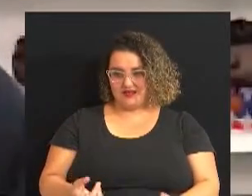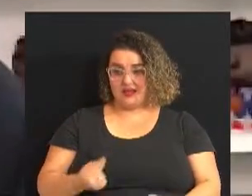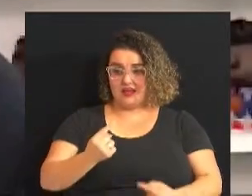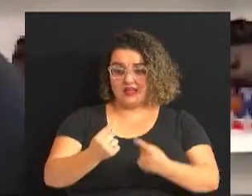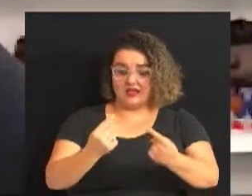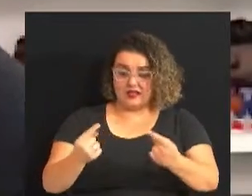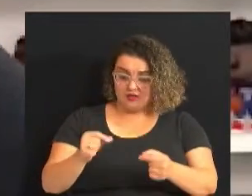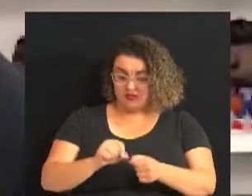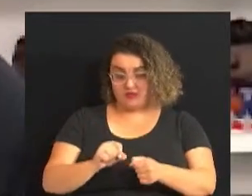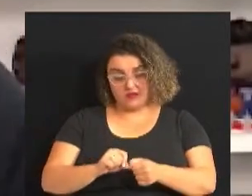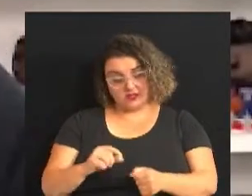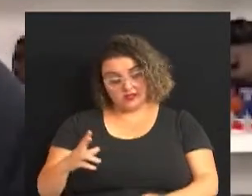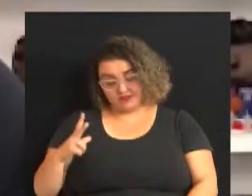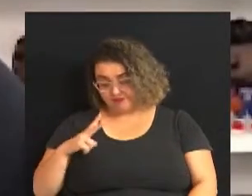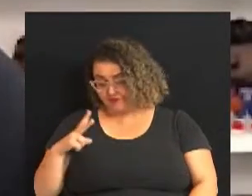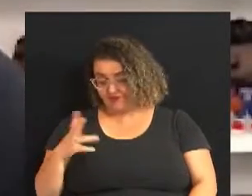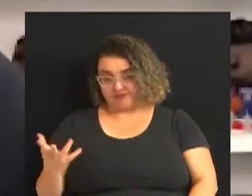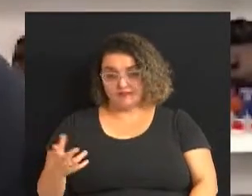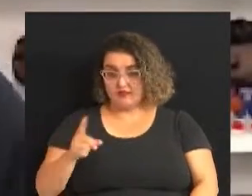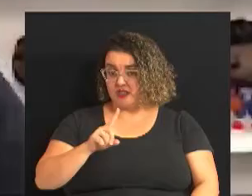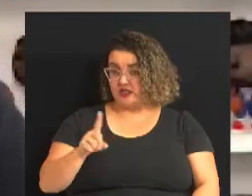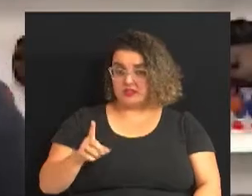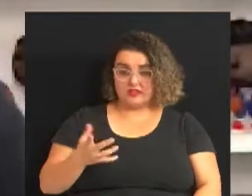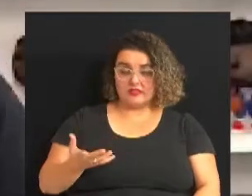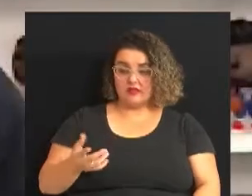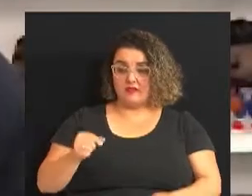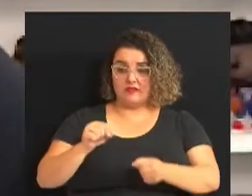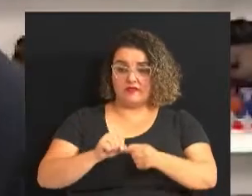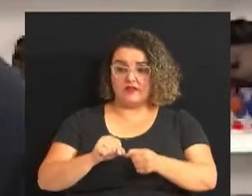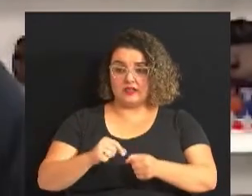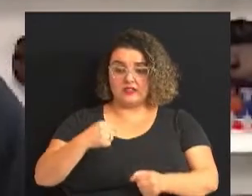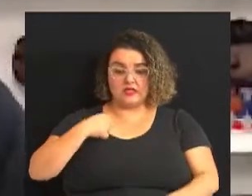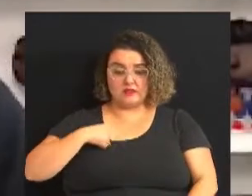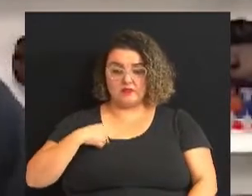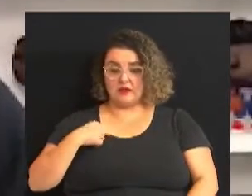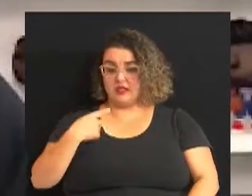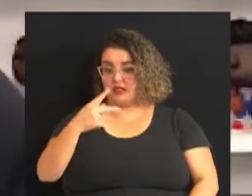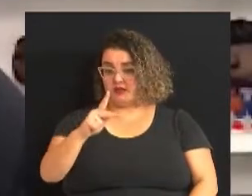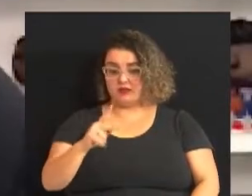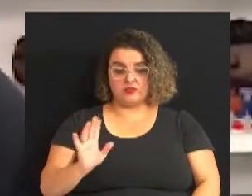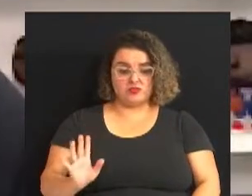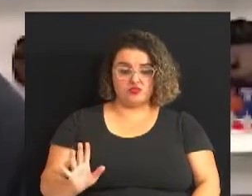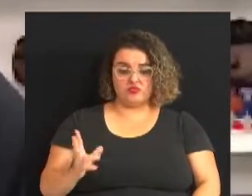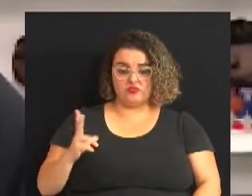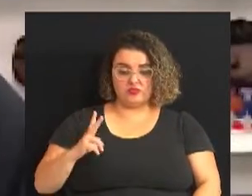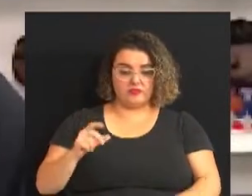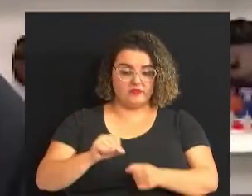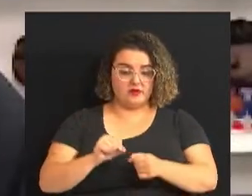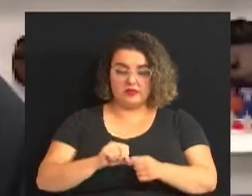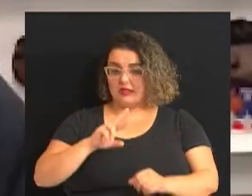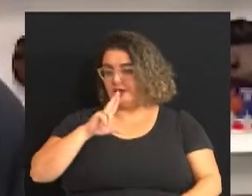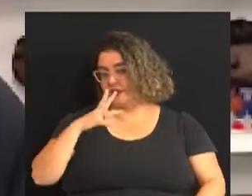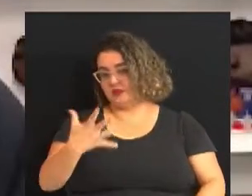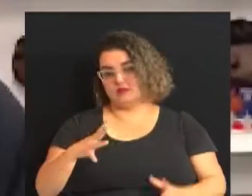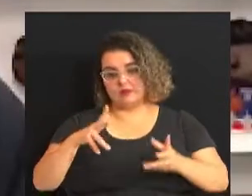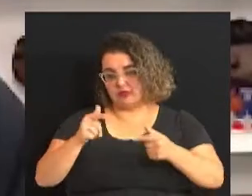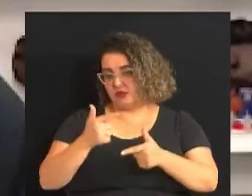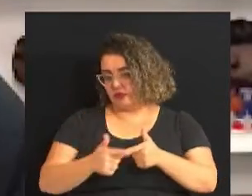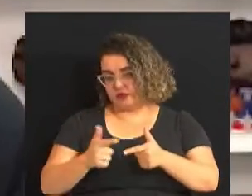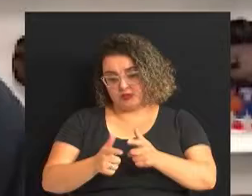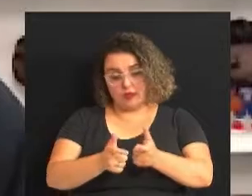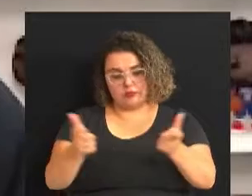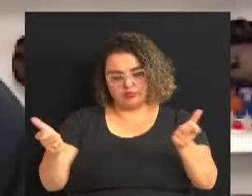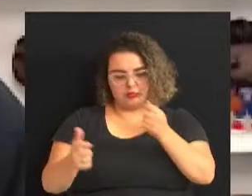sua parte. Sim. Mas não necessariamente você fazendo a sua e eu fazendo a minha, a gente vai conseguir resolver todos os problemas que são enormes.